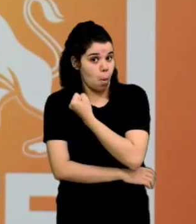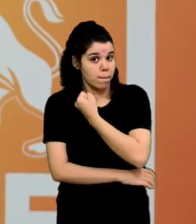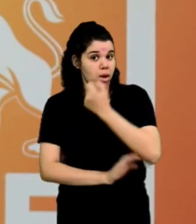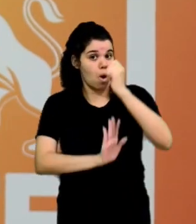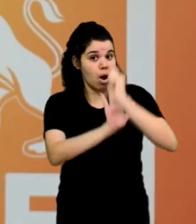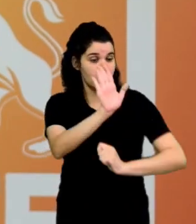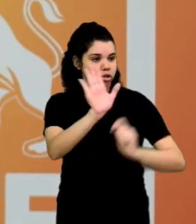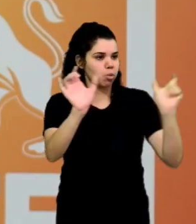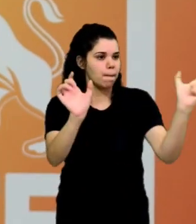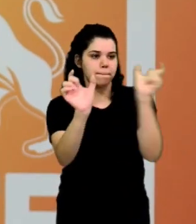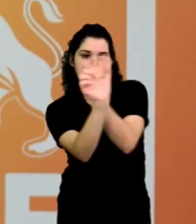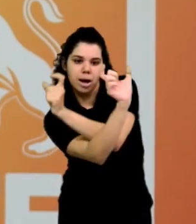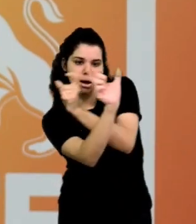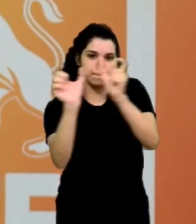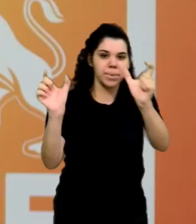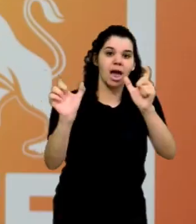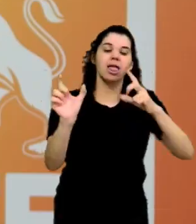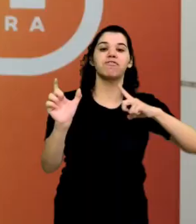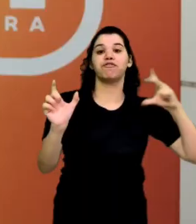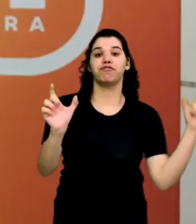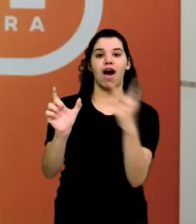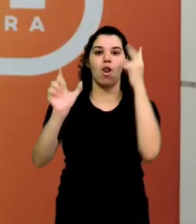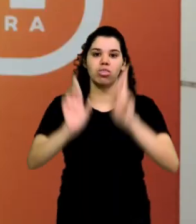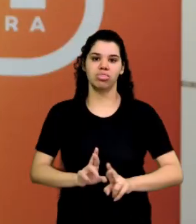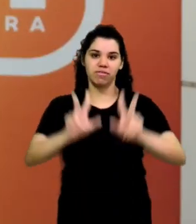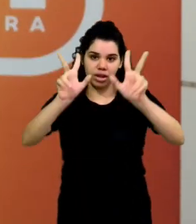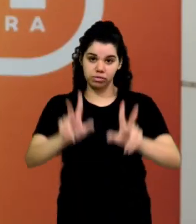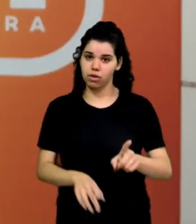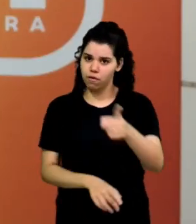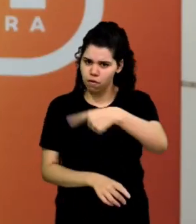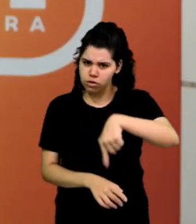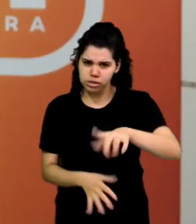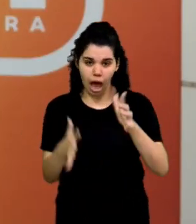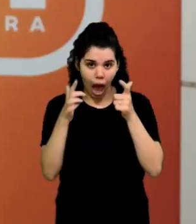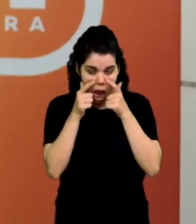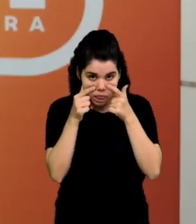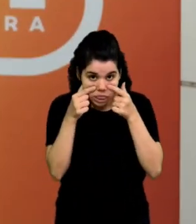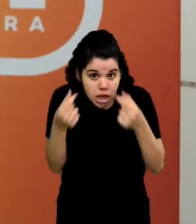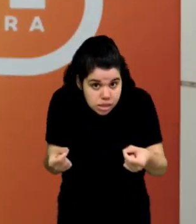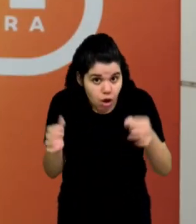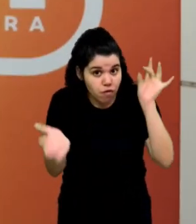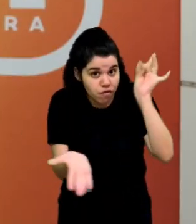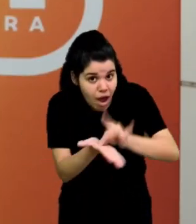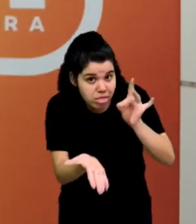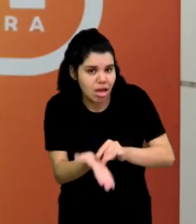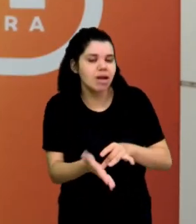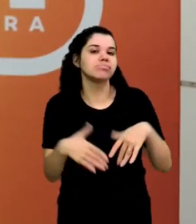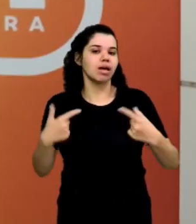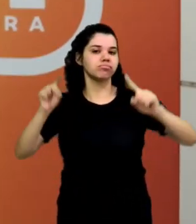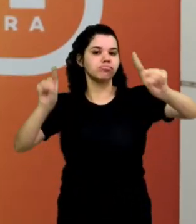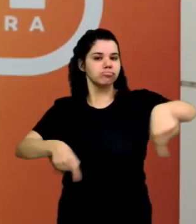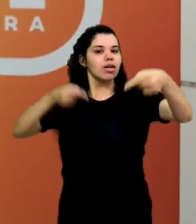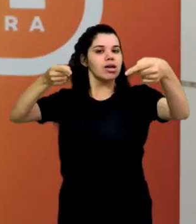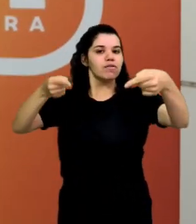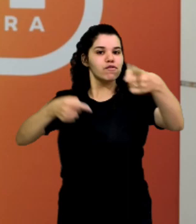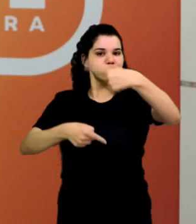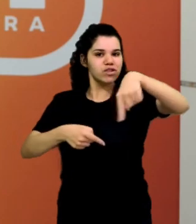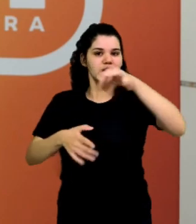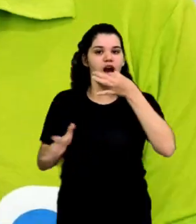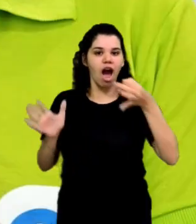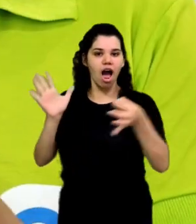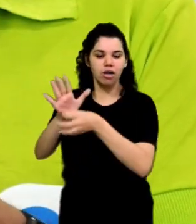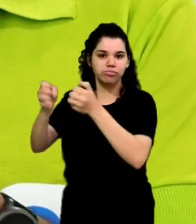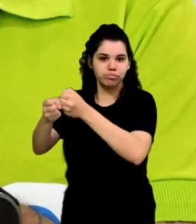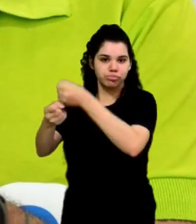vai representar um valor diferente. Para saber se você ficou atento à explicação, eu te desafio a escrever no comentário desse